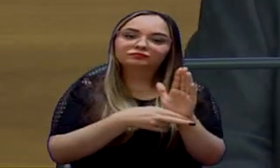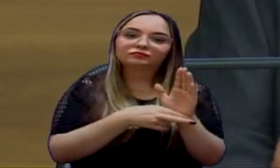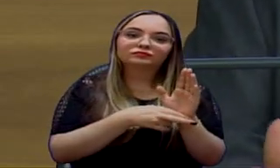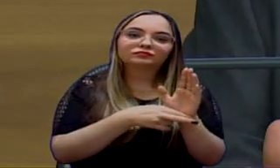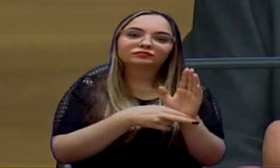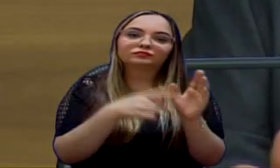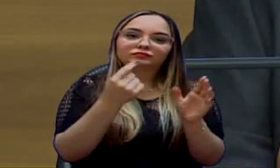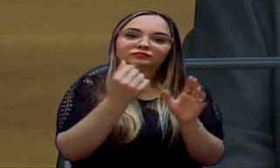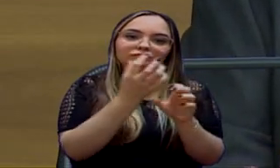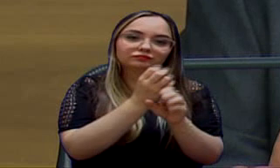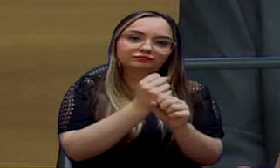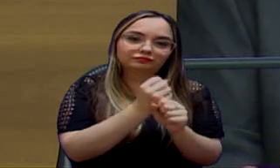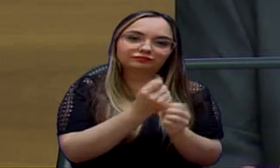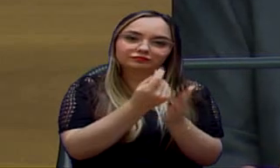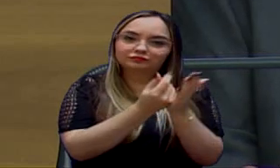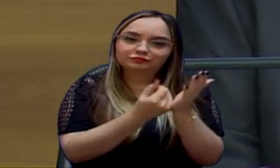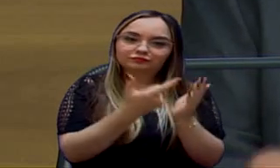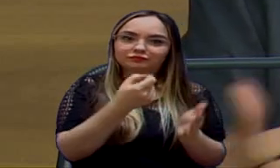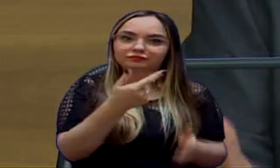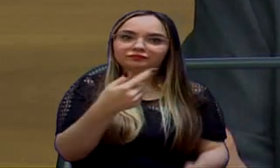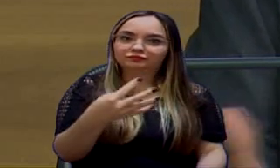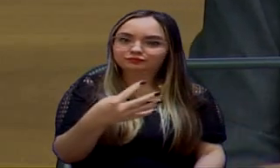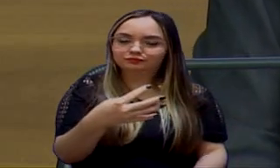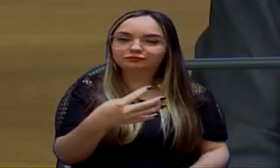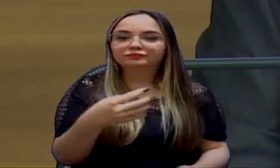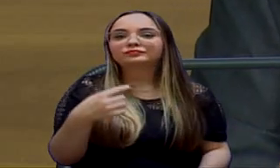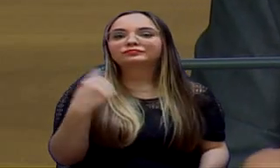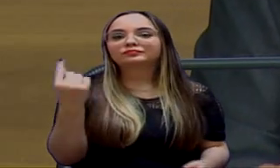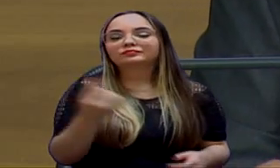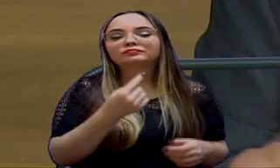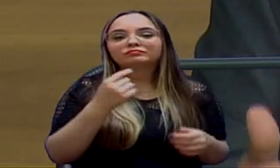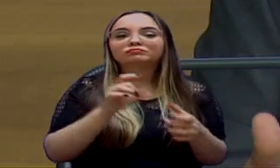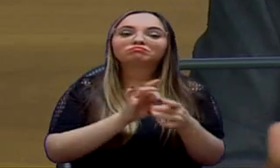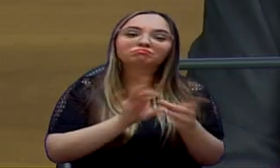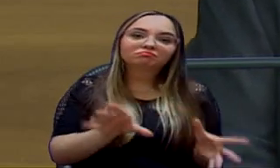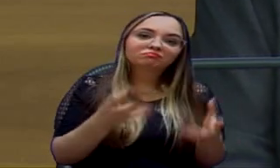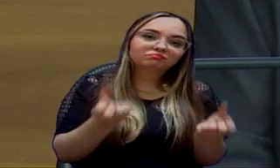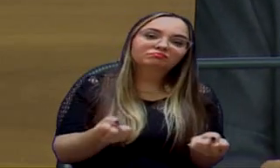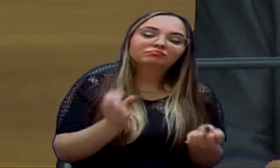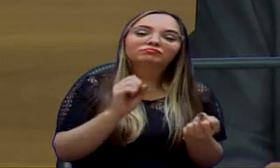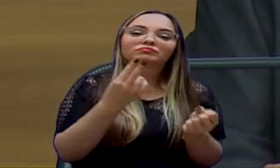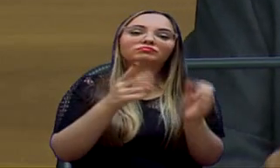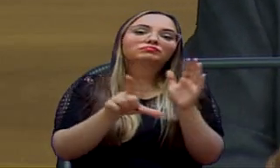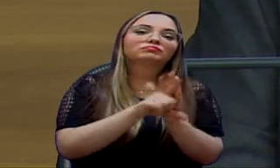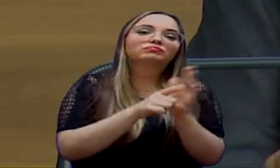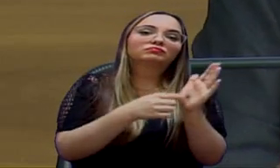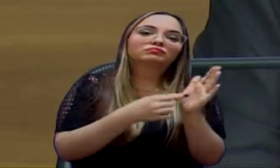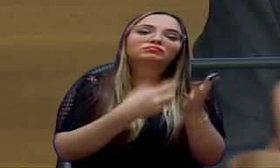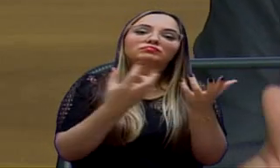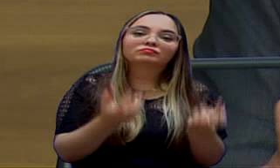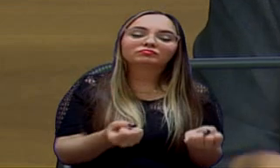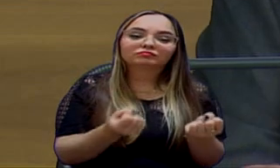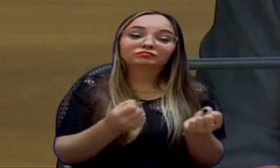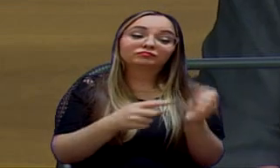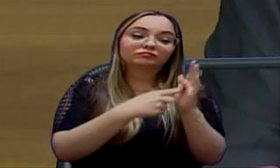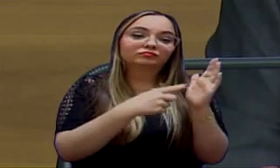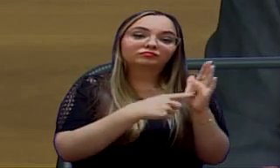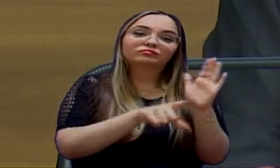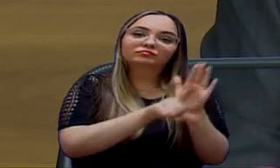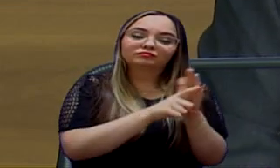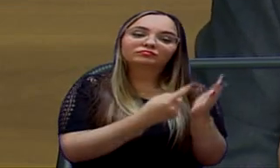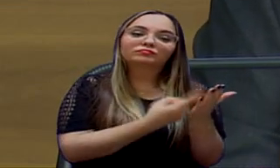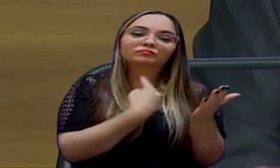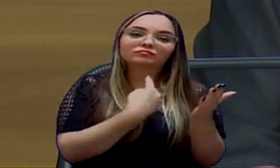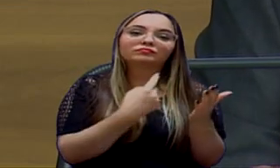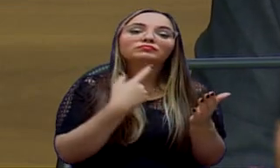2024 que tá permitindo né O que que a lei indica as metas e as prioridades